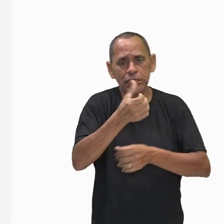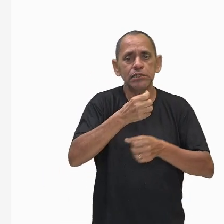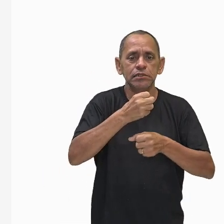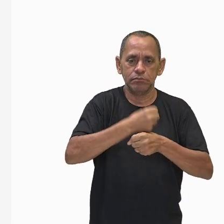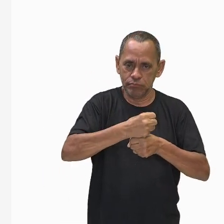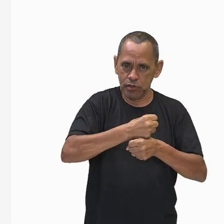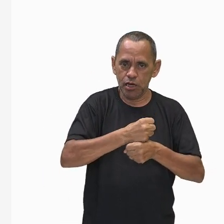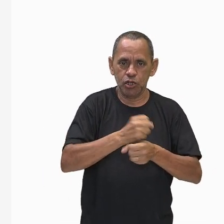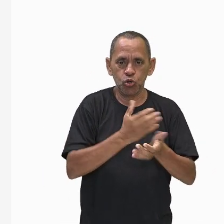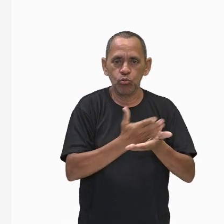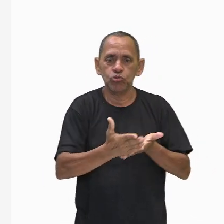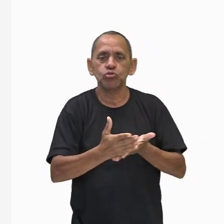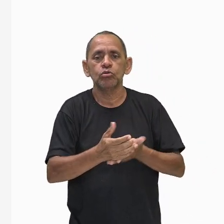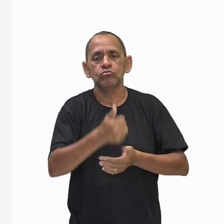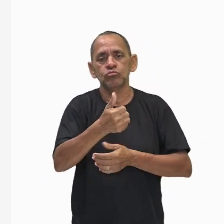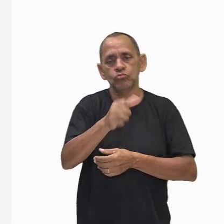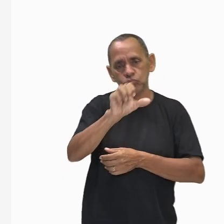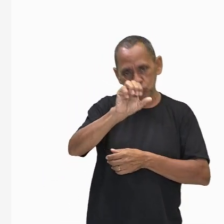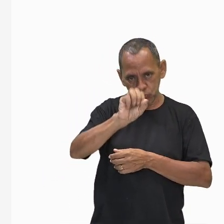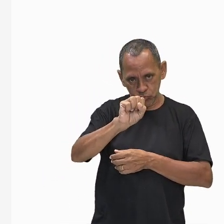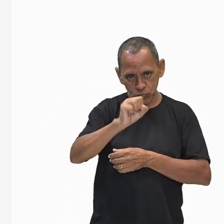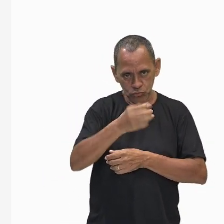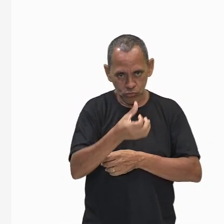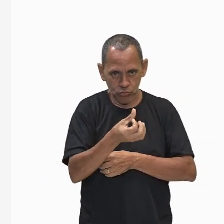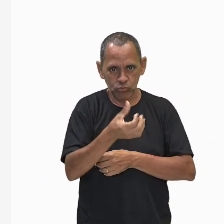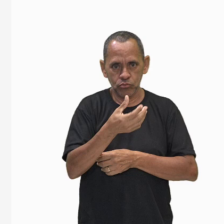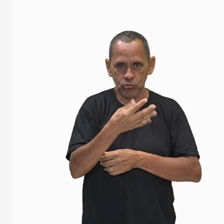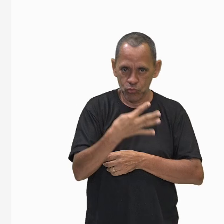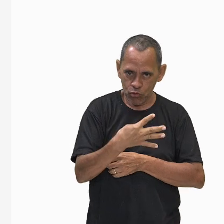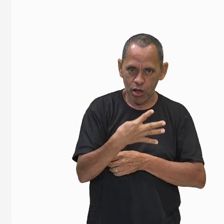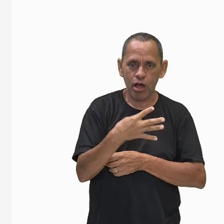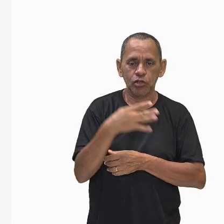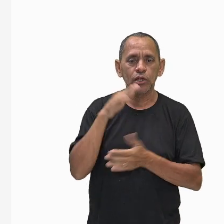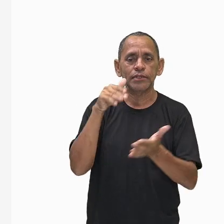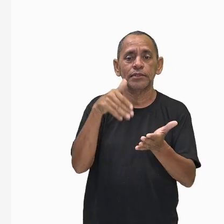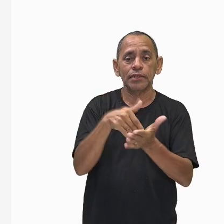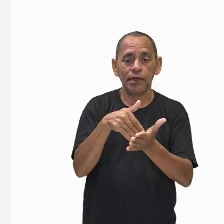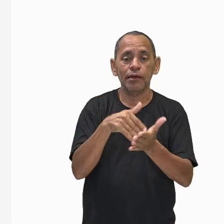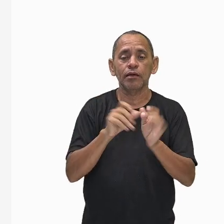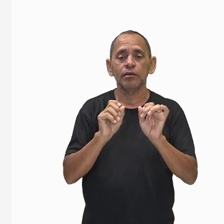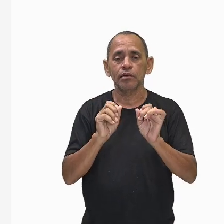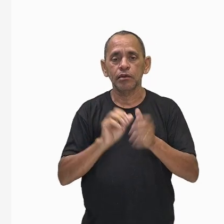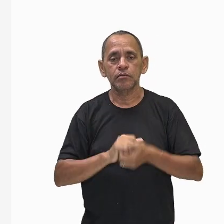em dezembro de 1864 e só chegou ao fim em